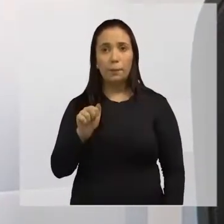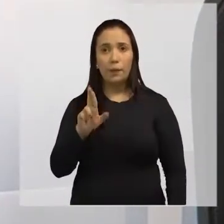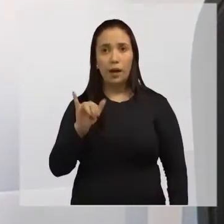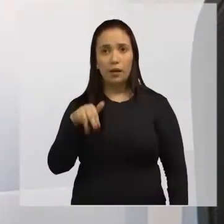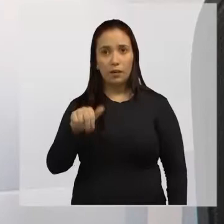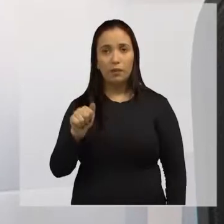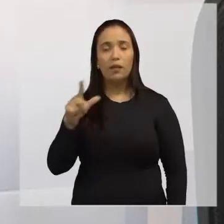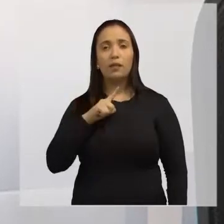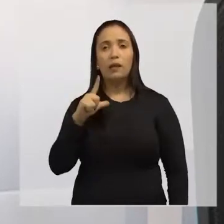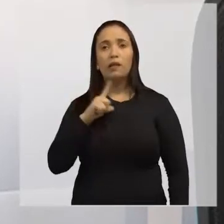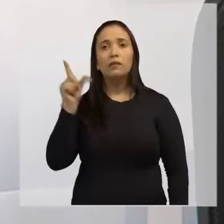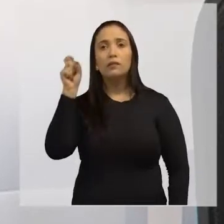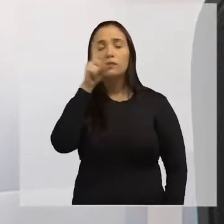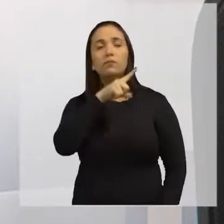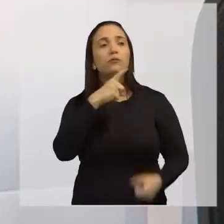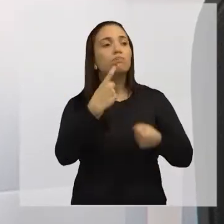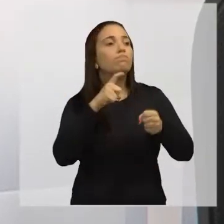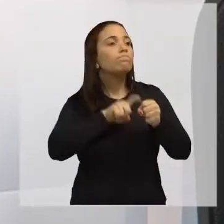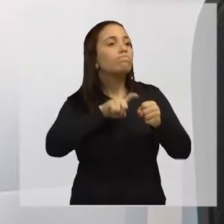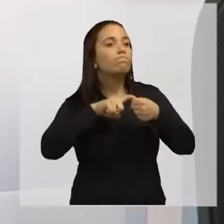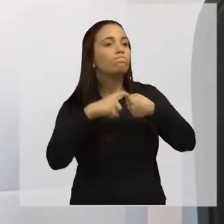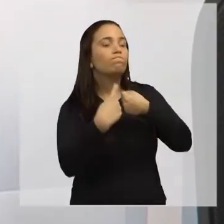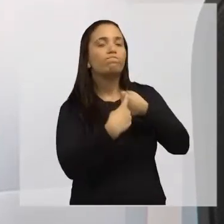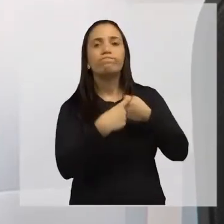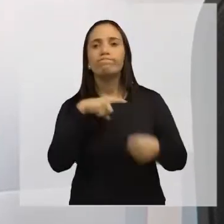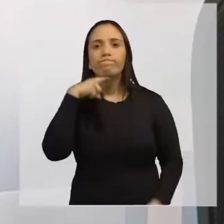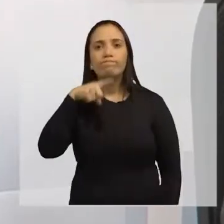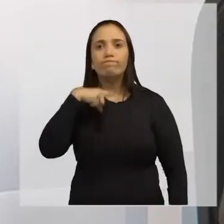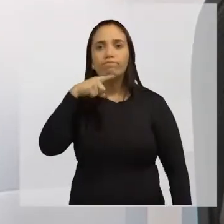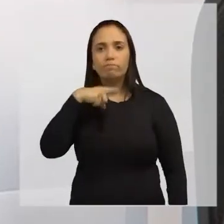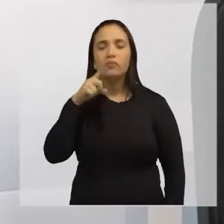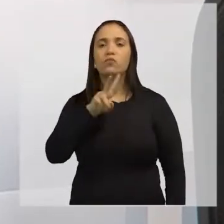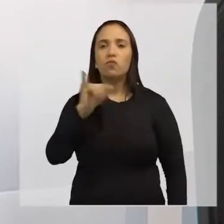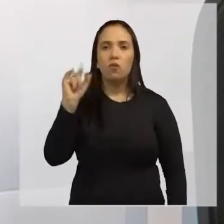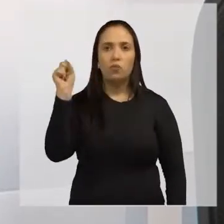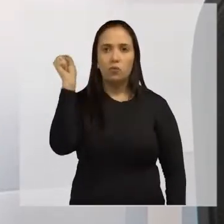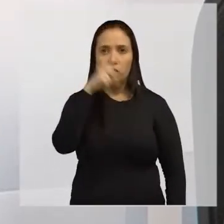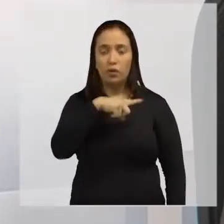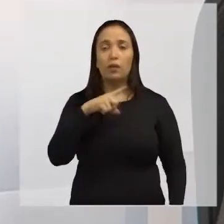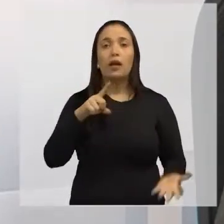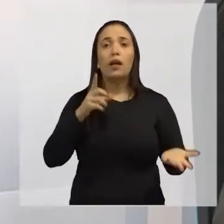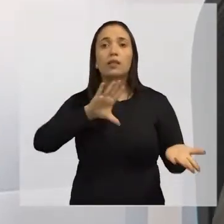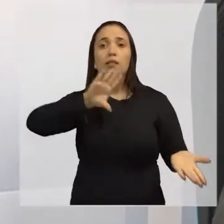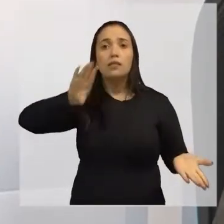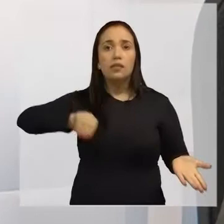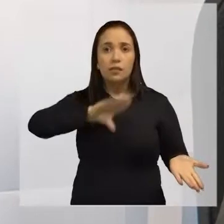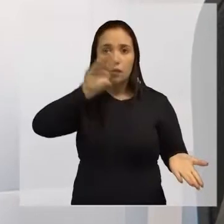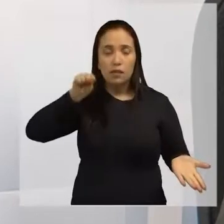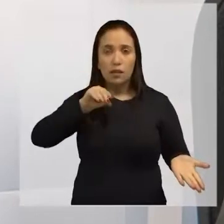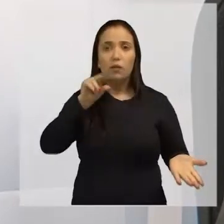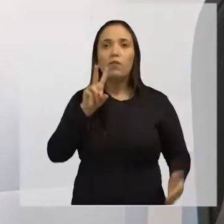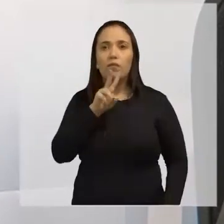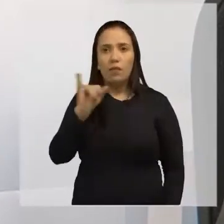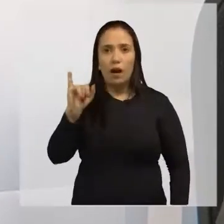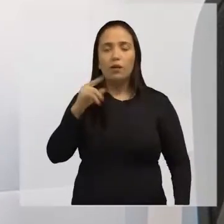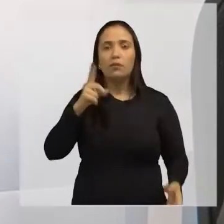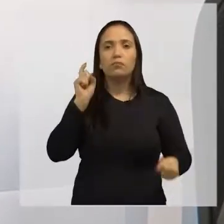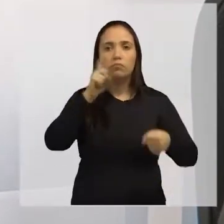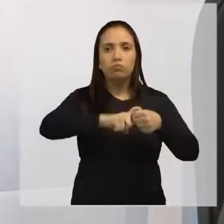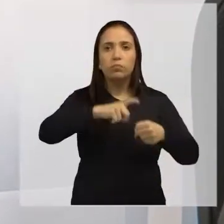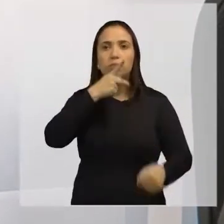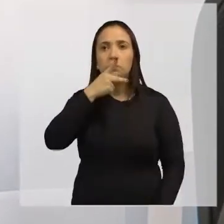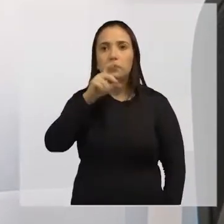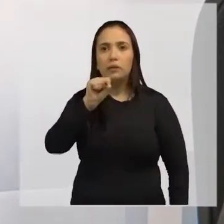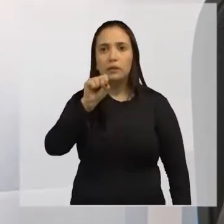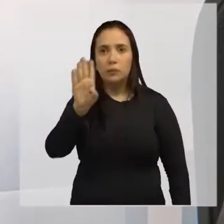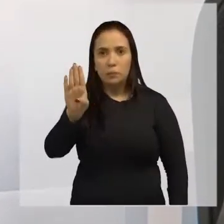dificuldades de fechar aliança, ela vai ficar numa situação muito difícil. Ciro Gomes deverá, nos próximos dias, fechar com o PSB, mais outros